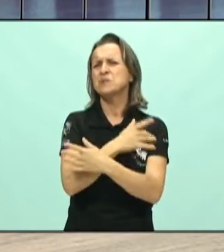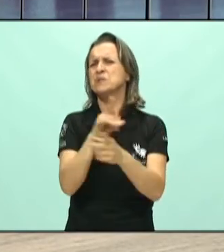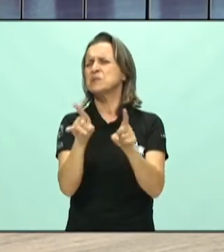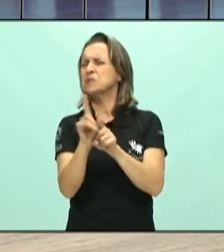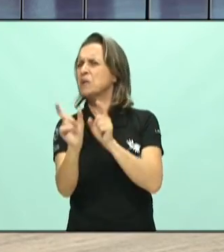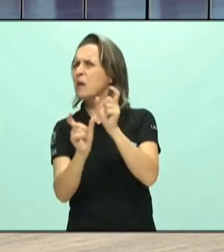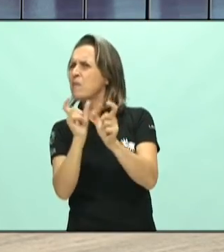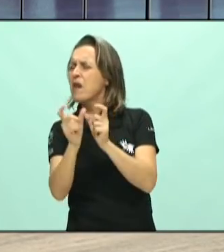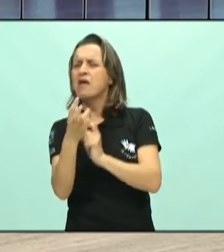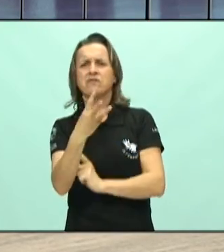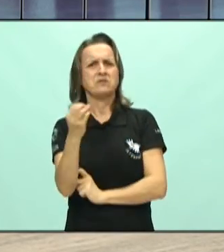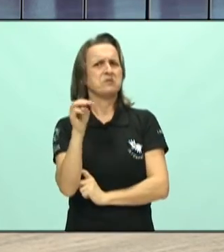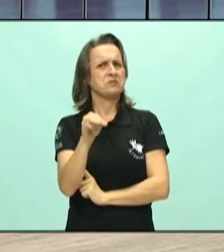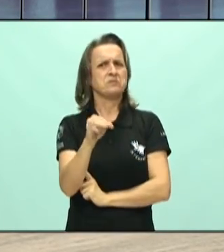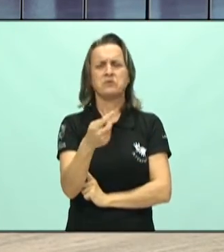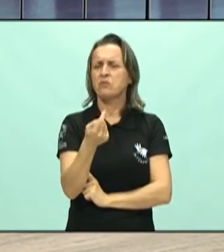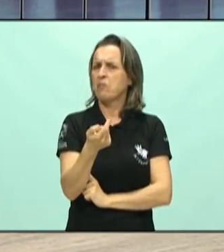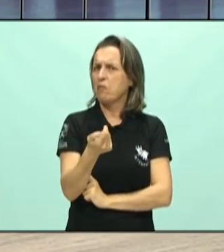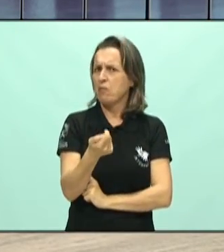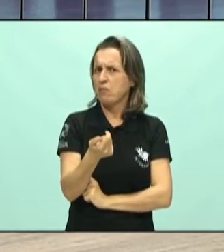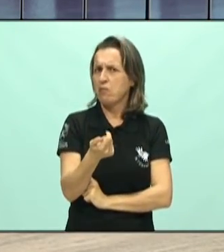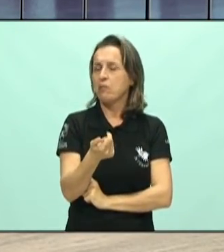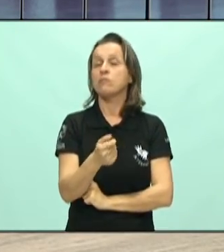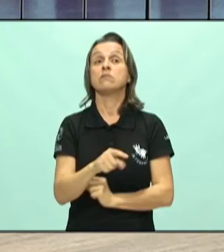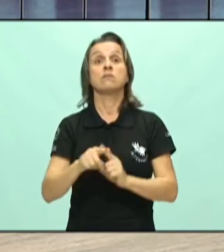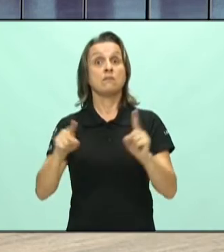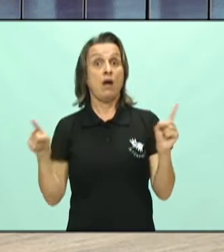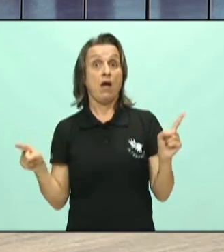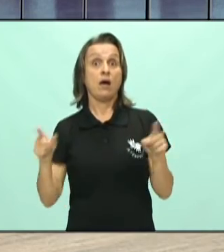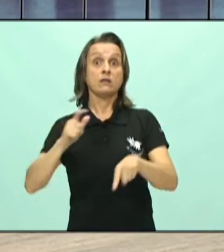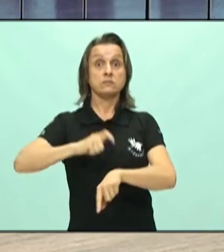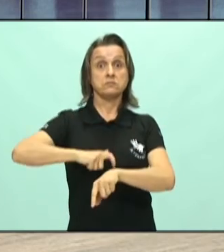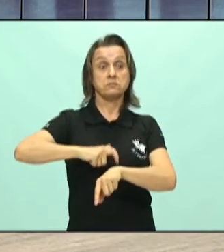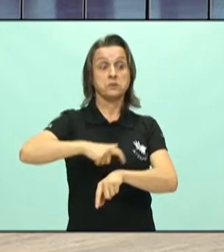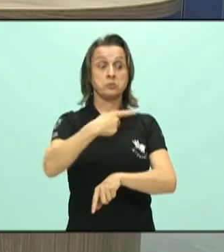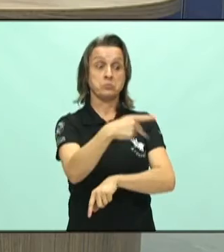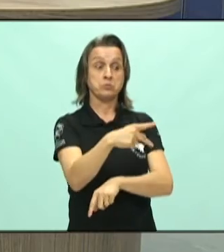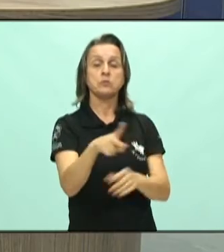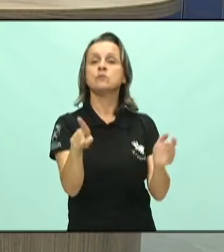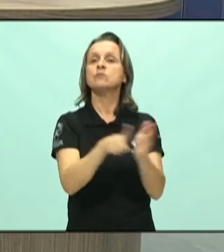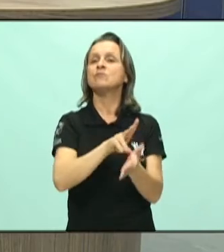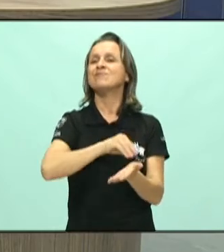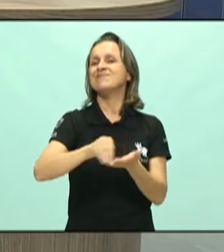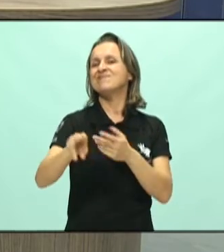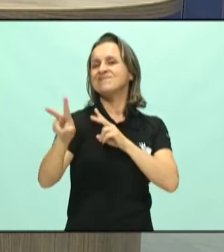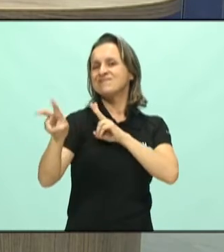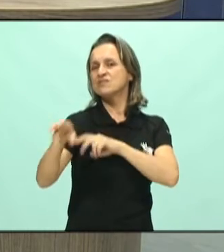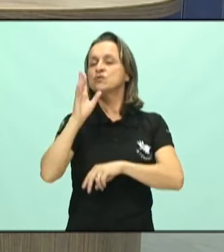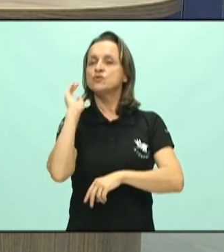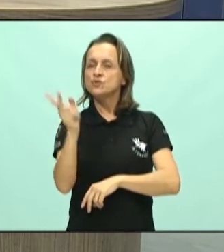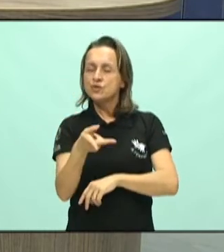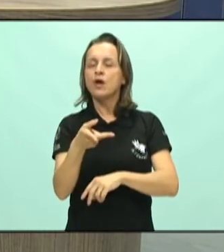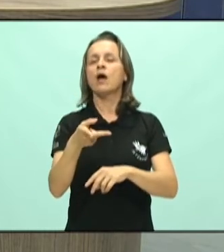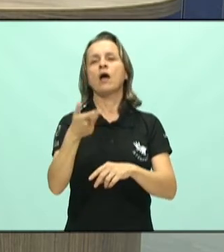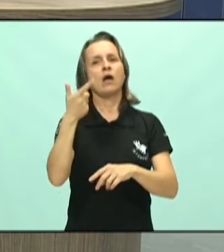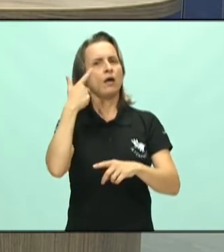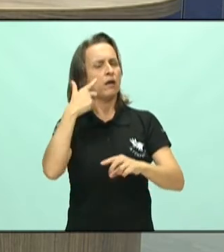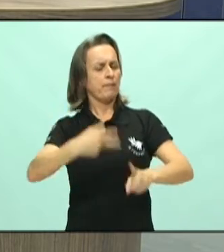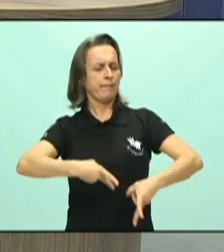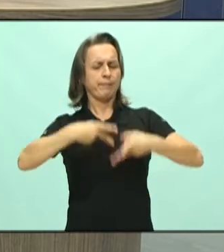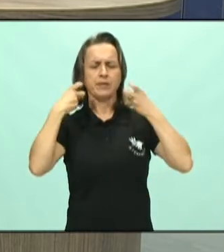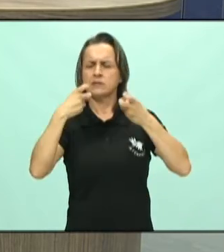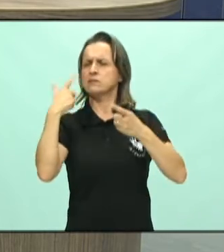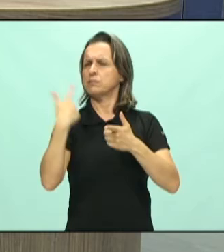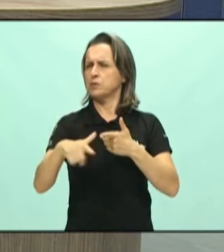você poder fazer uma manifestação. Só que naquela ocasião o próprio secretário da Fazenda já reconheceu as suas pendências, os seus problemas. Por